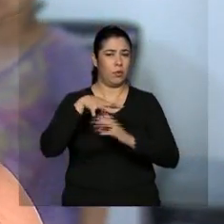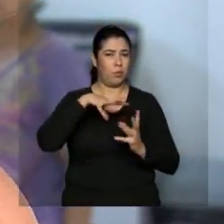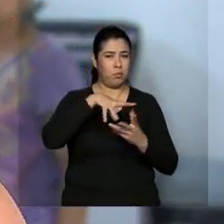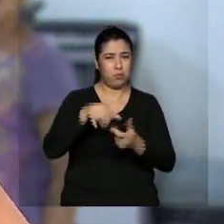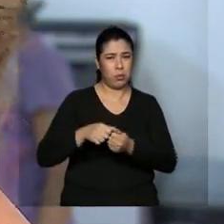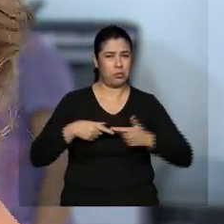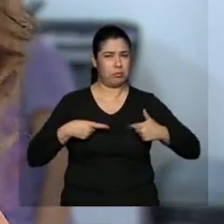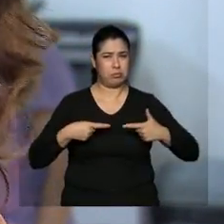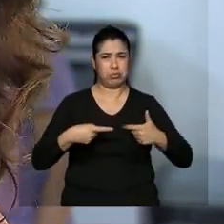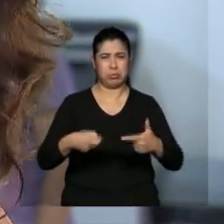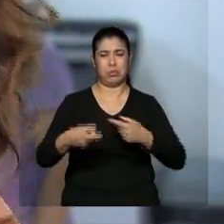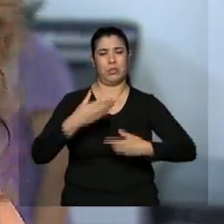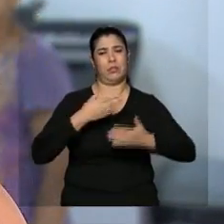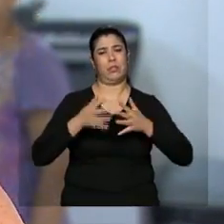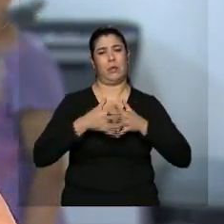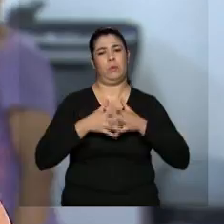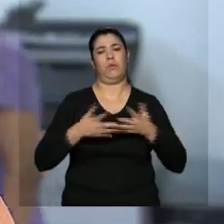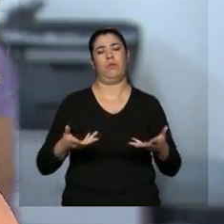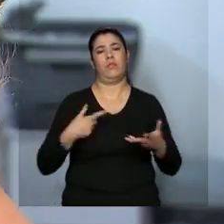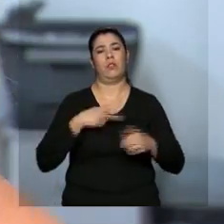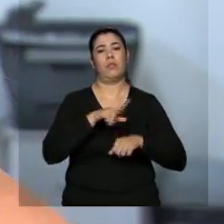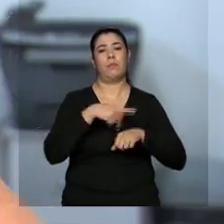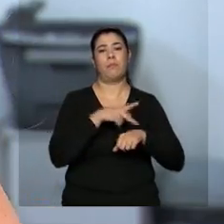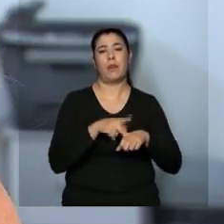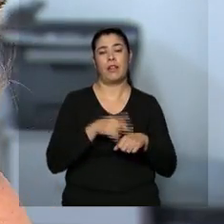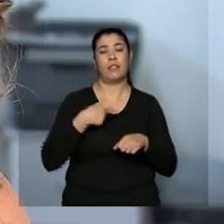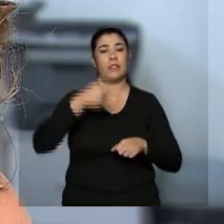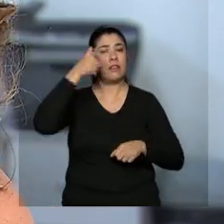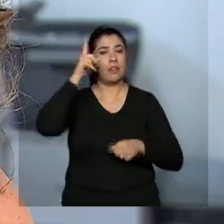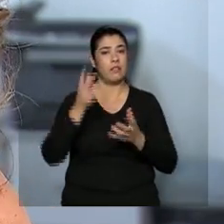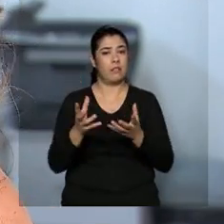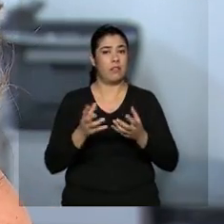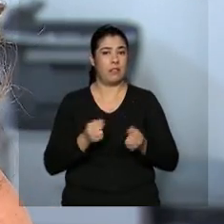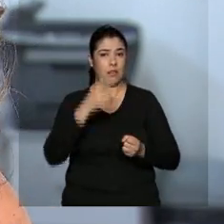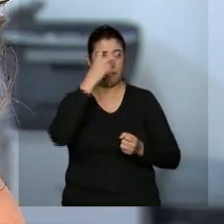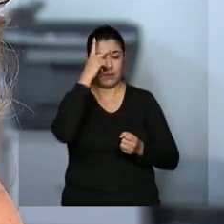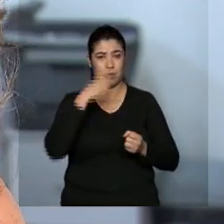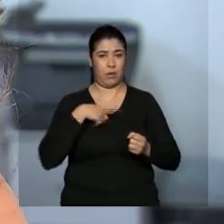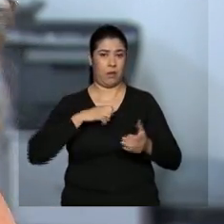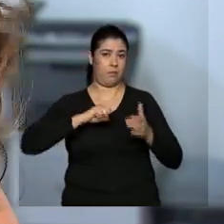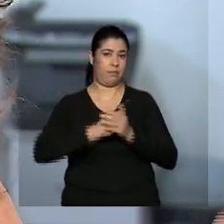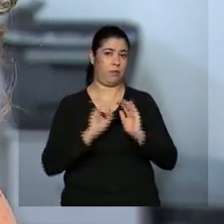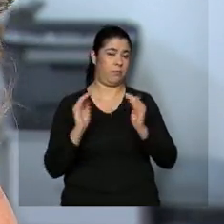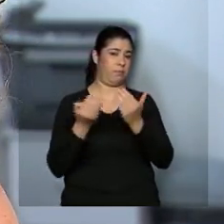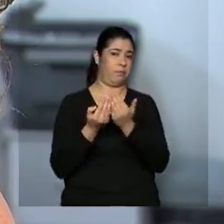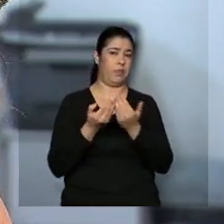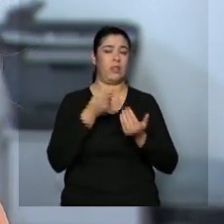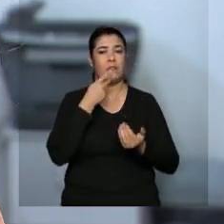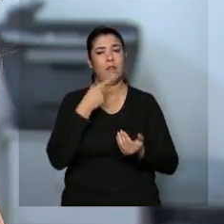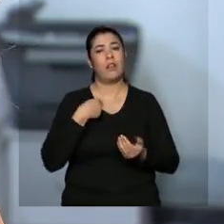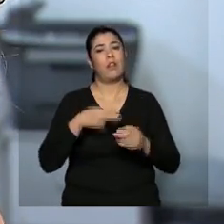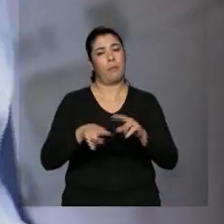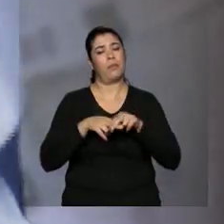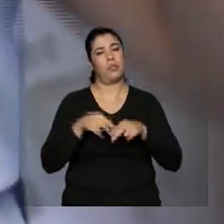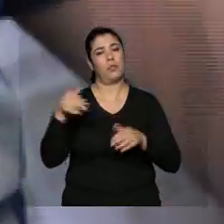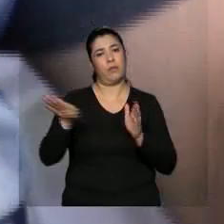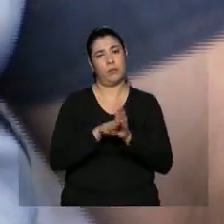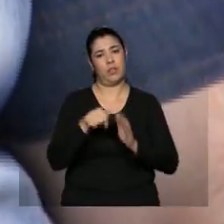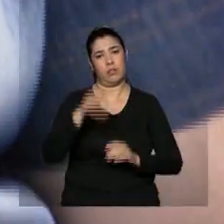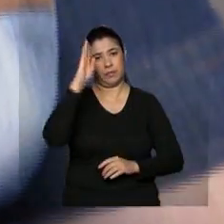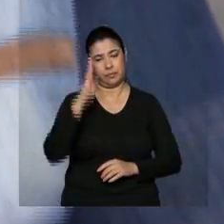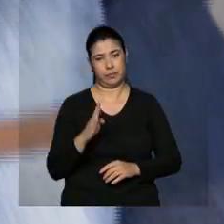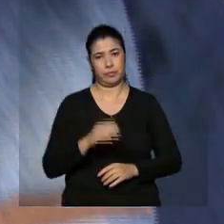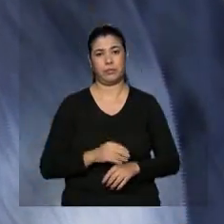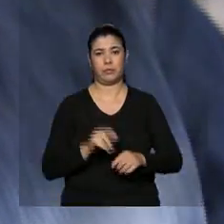mundo, países que aceitavam refugiados não aceitam mais. Então esses são um pouco dos relatos que eles nos falam, dos motivos que os trazem para o Brasil.